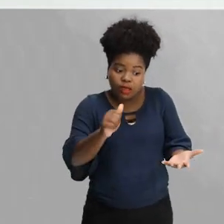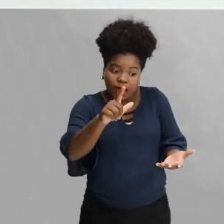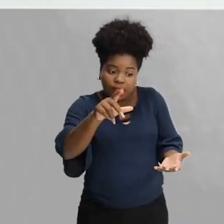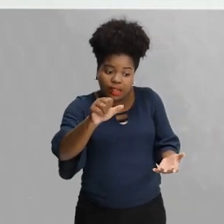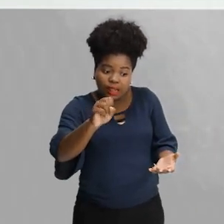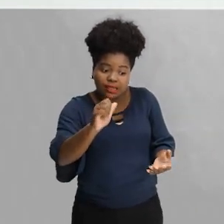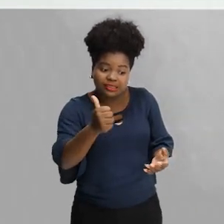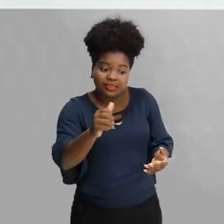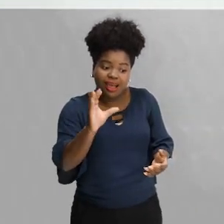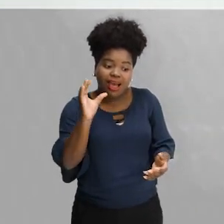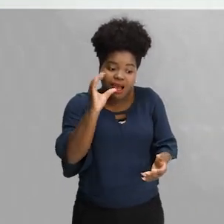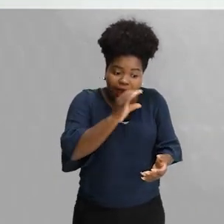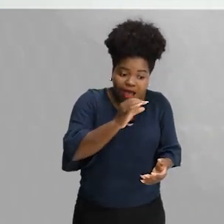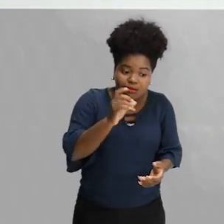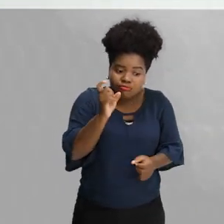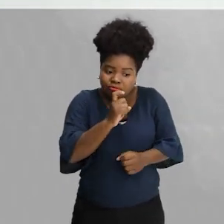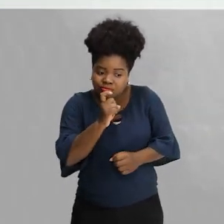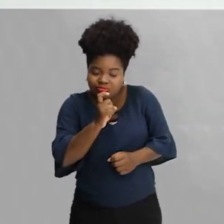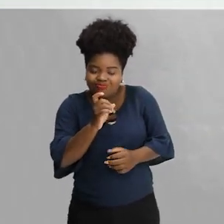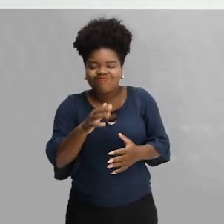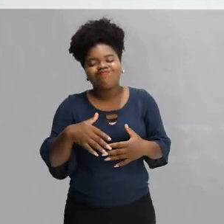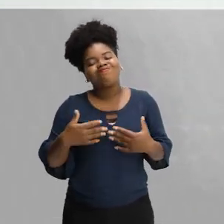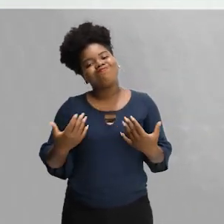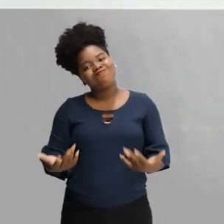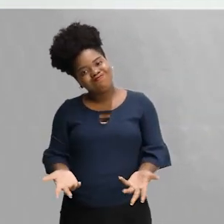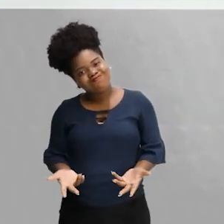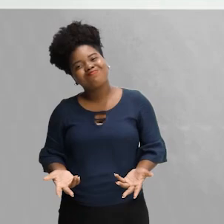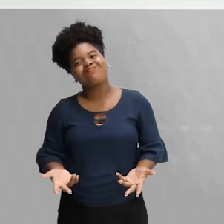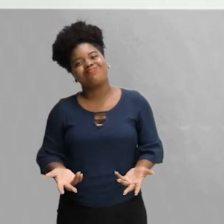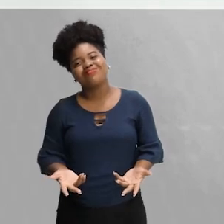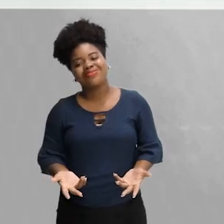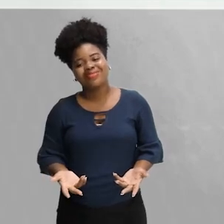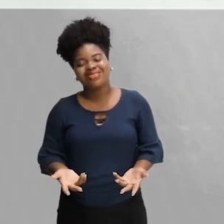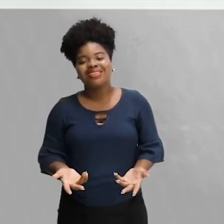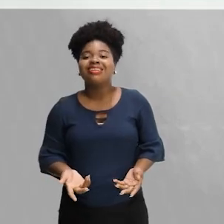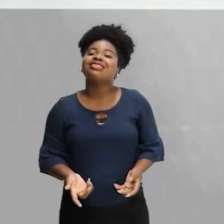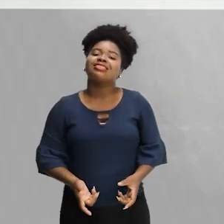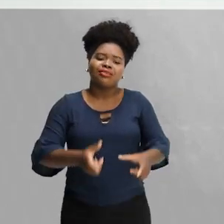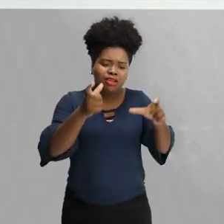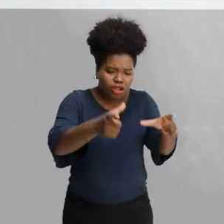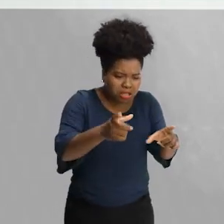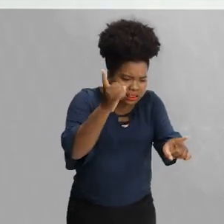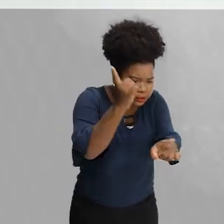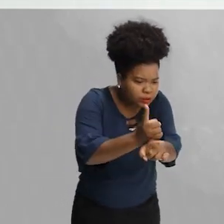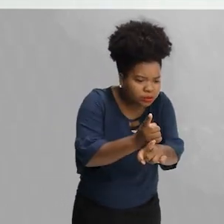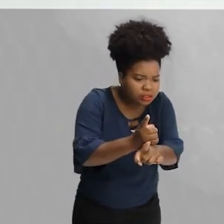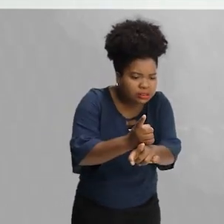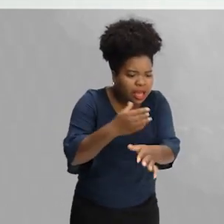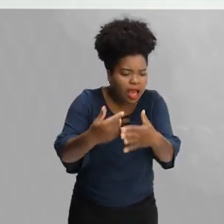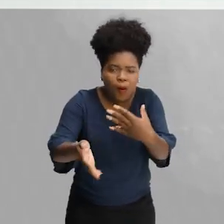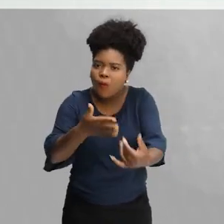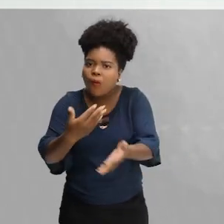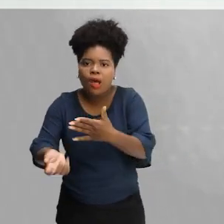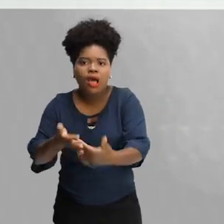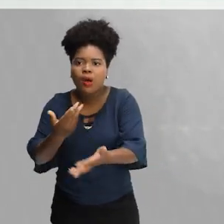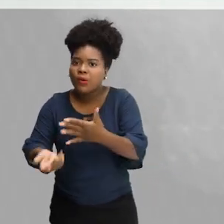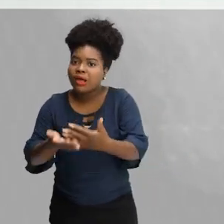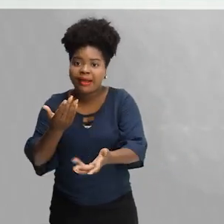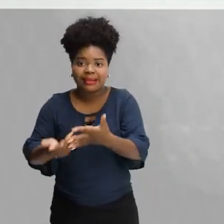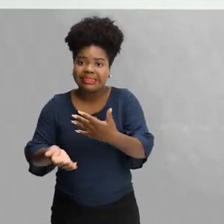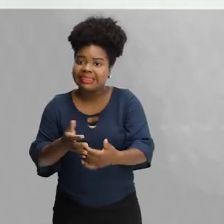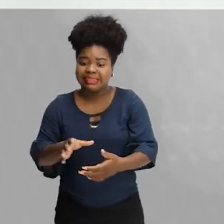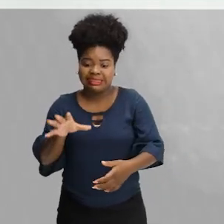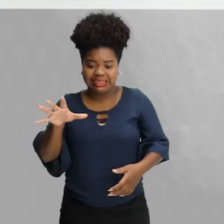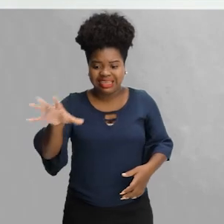fria? Pois é. Quando você sabe a localização de qualquer território, automaticamente você já consegue ter uma ideia